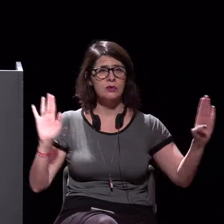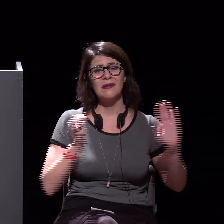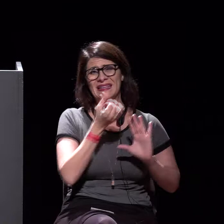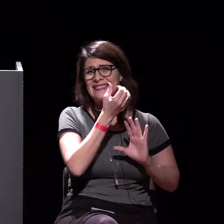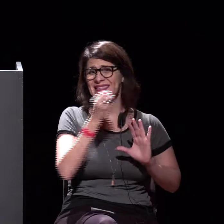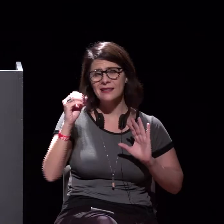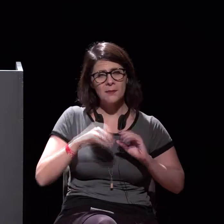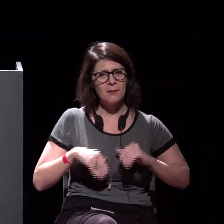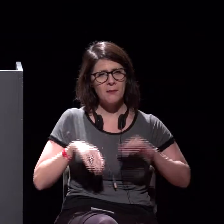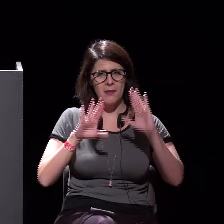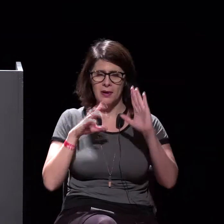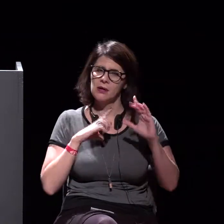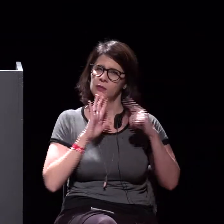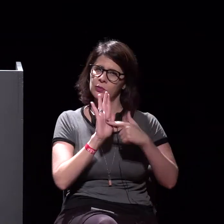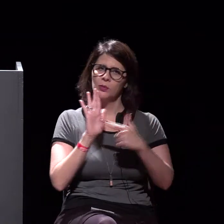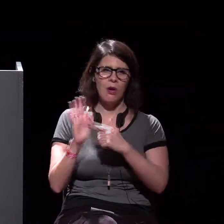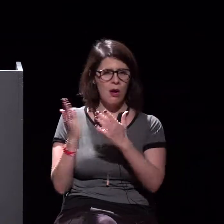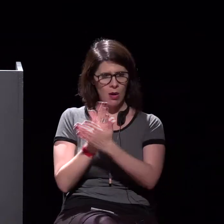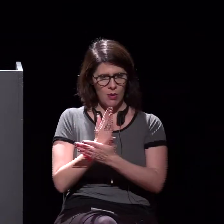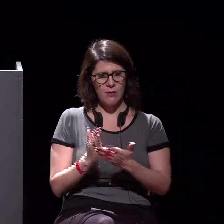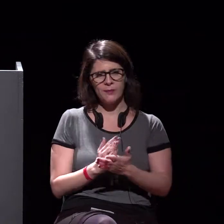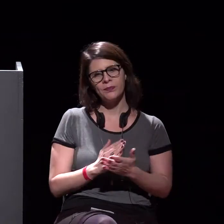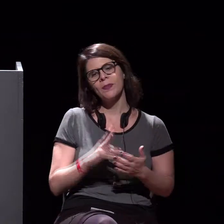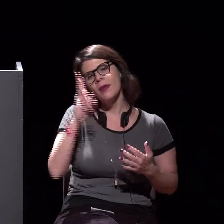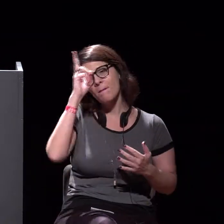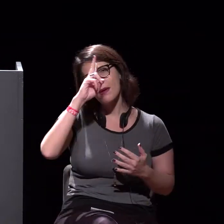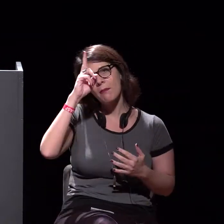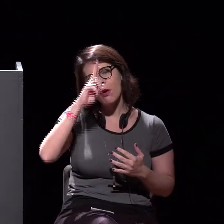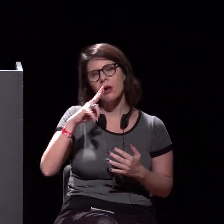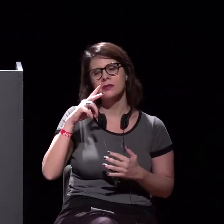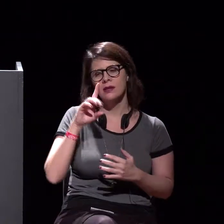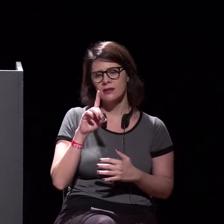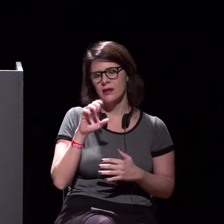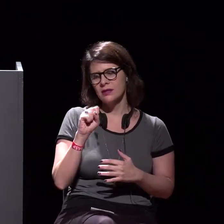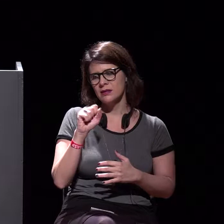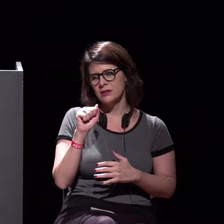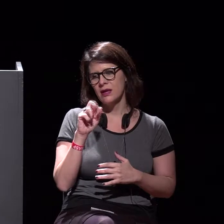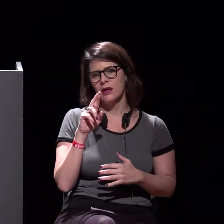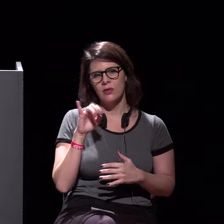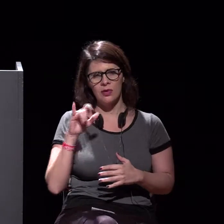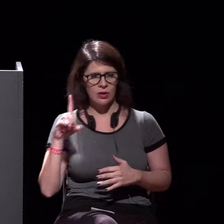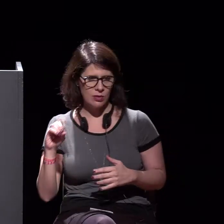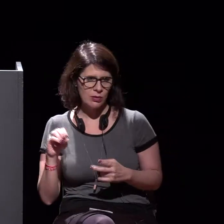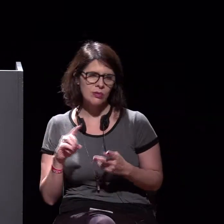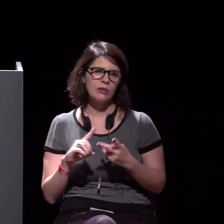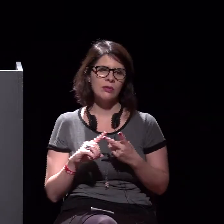vou mencionar apenas algumas: Memórias del Desarrollo, no Museu Jumex,